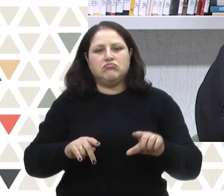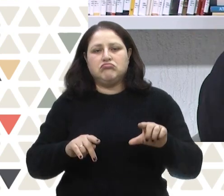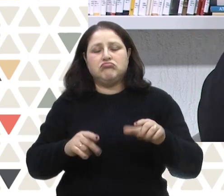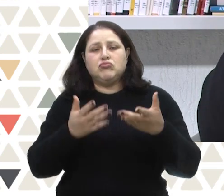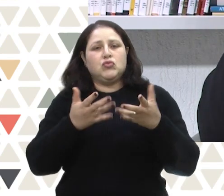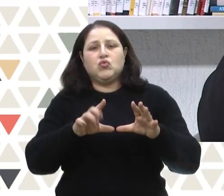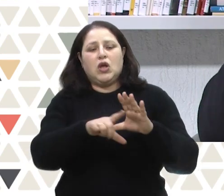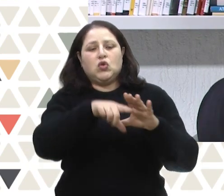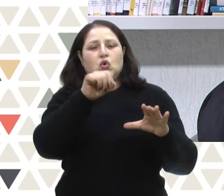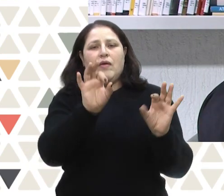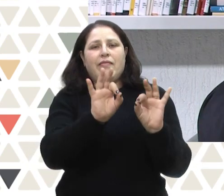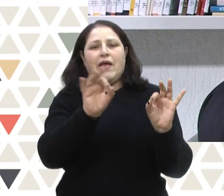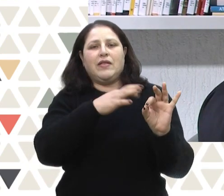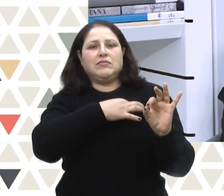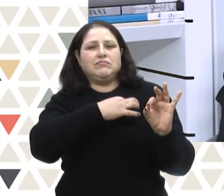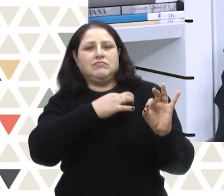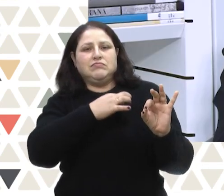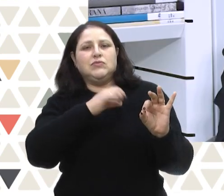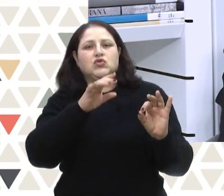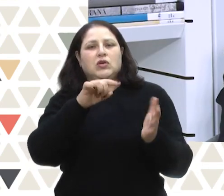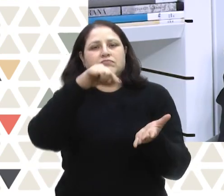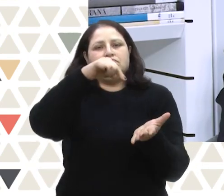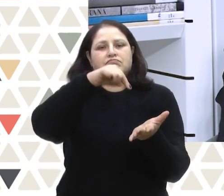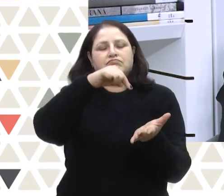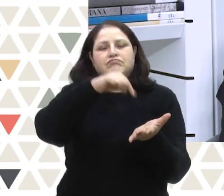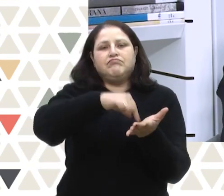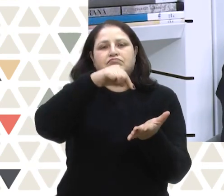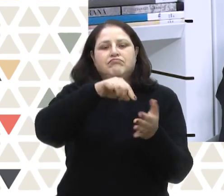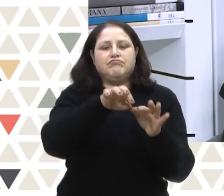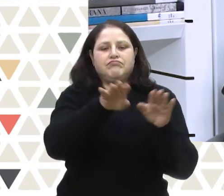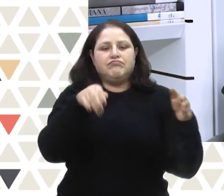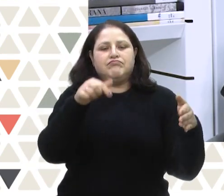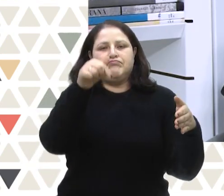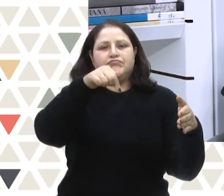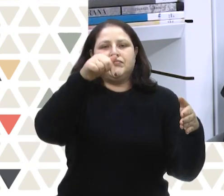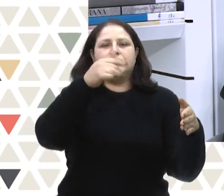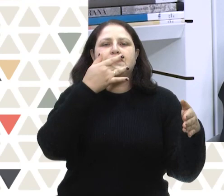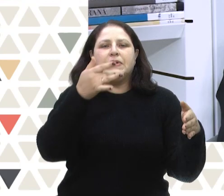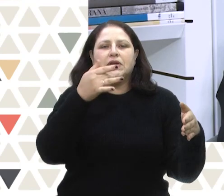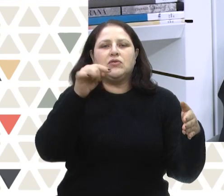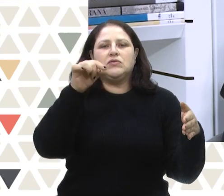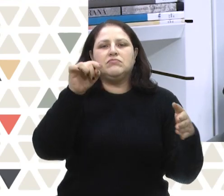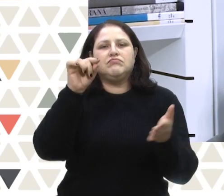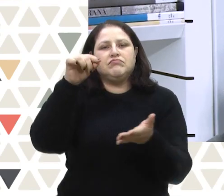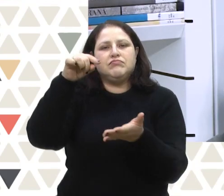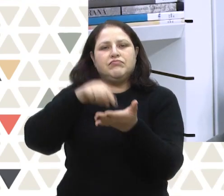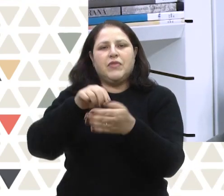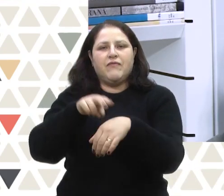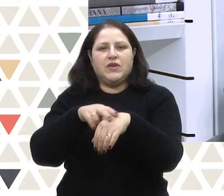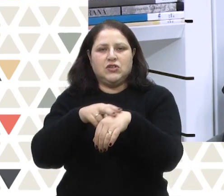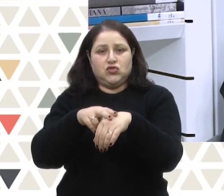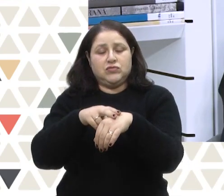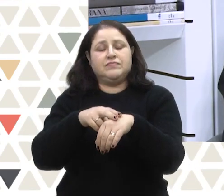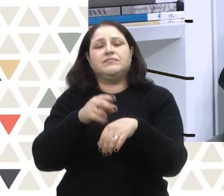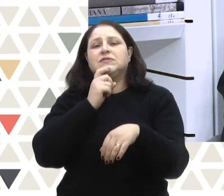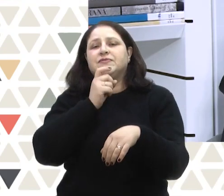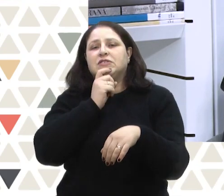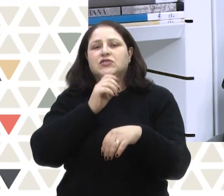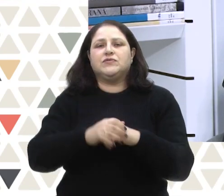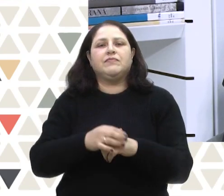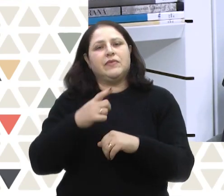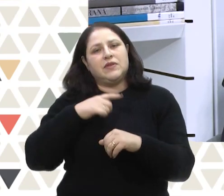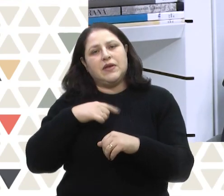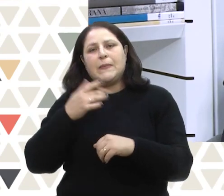e simplesmente digita lá a tecla branca e confirma. O voto nulo, ele tem uma outra característica, que pode